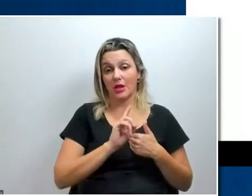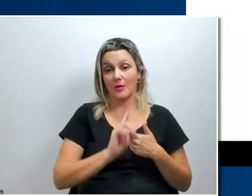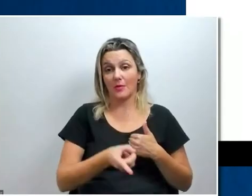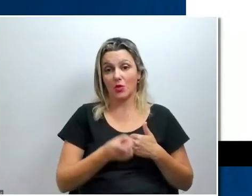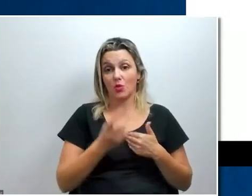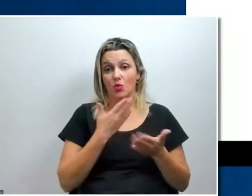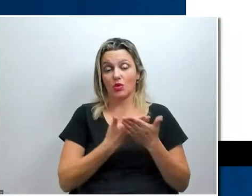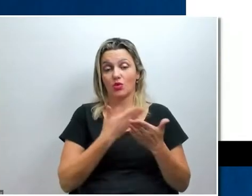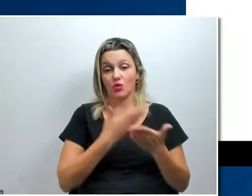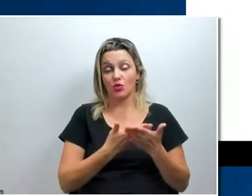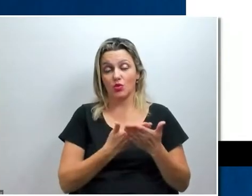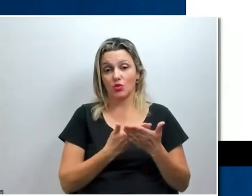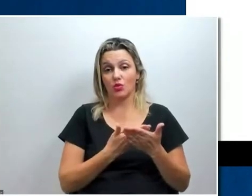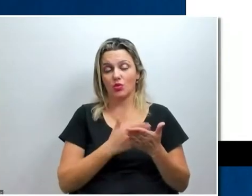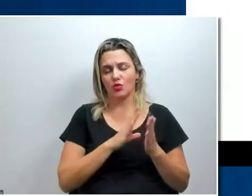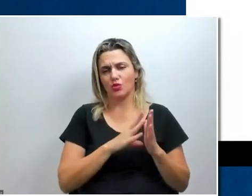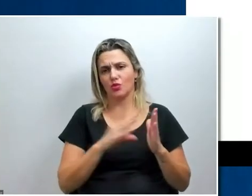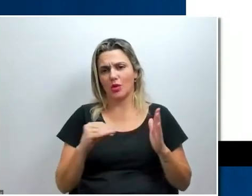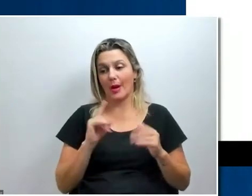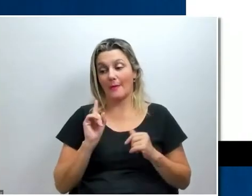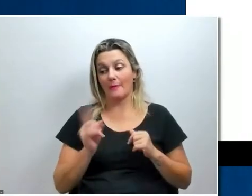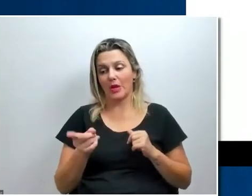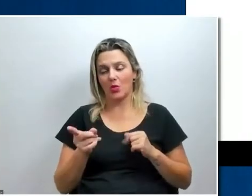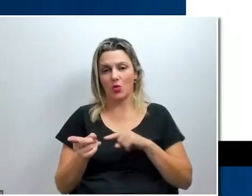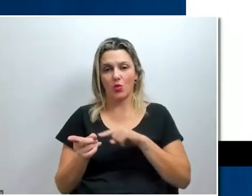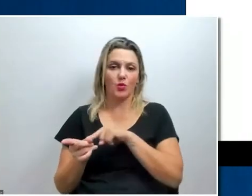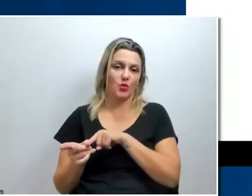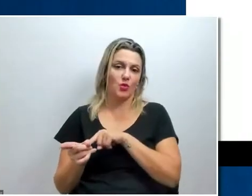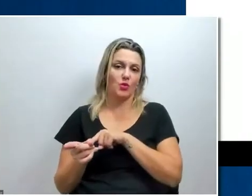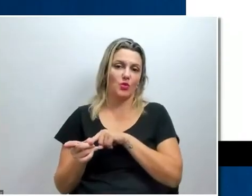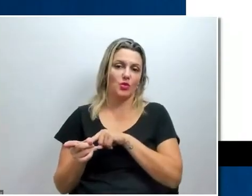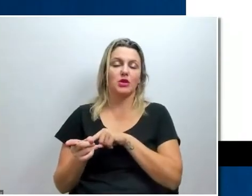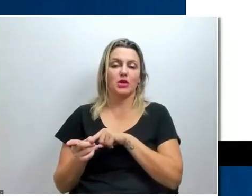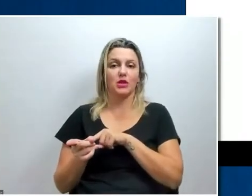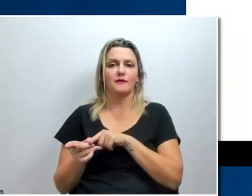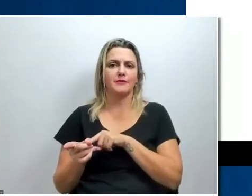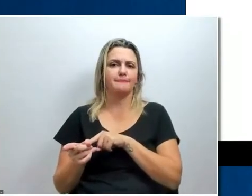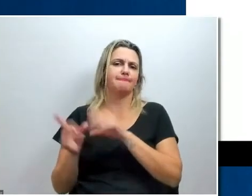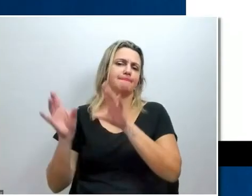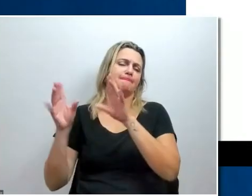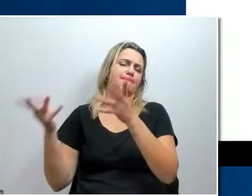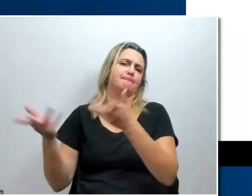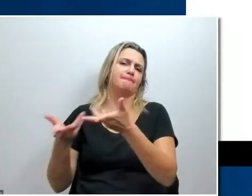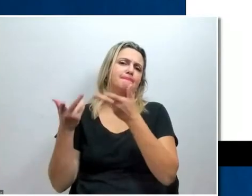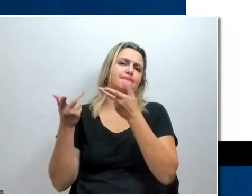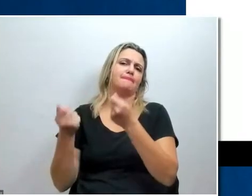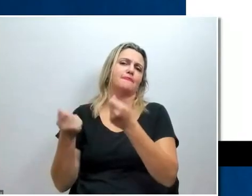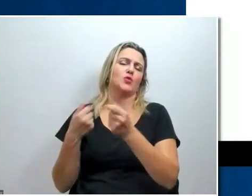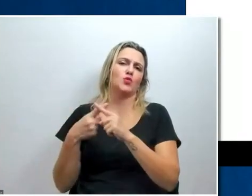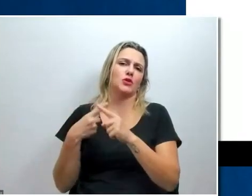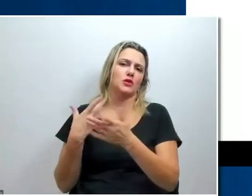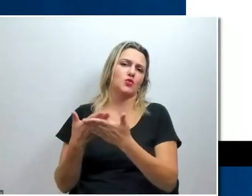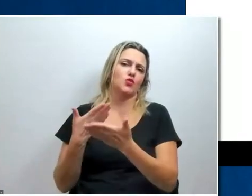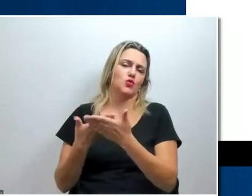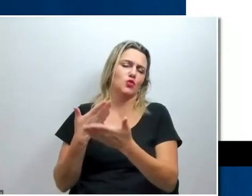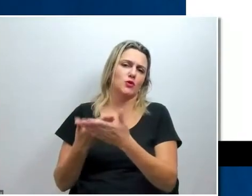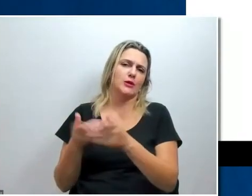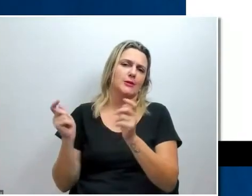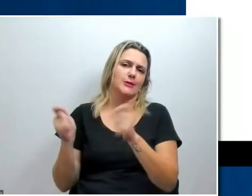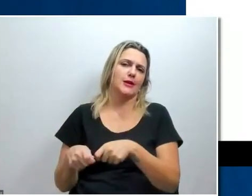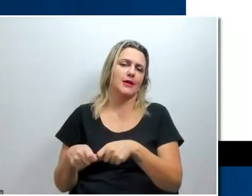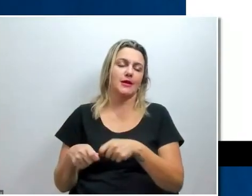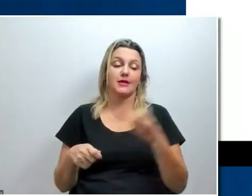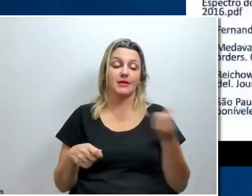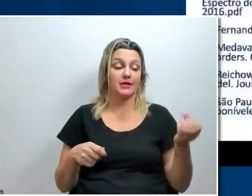um pouco mais de 1.000 foram considerados como cientificamente bem feitos para serem estudados, né? Então, de 60 mil se